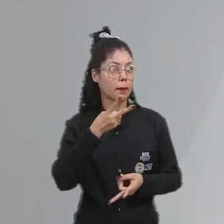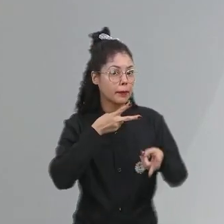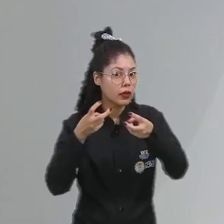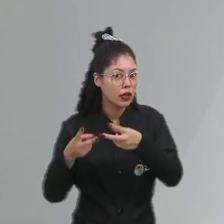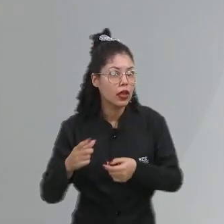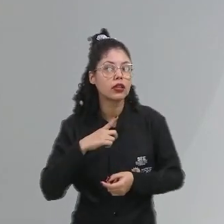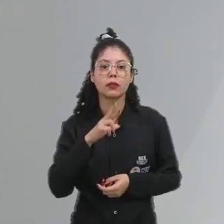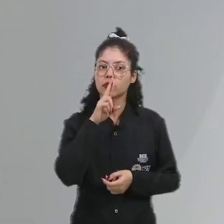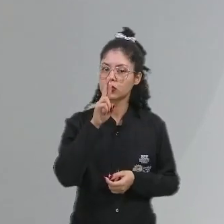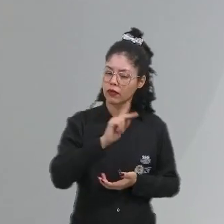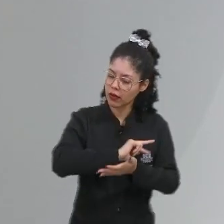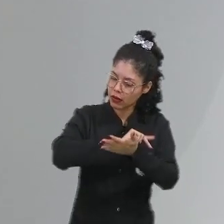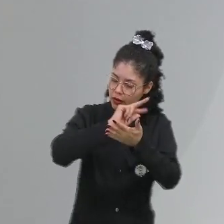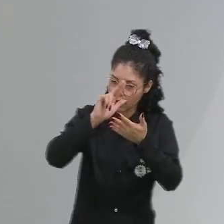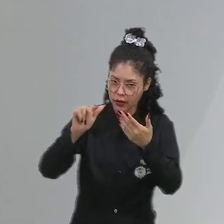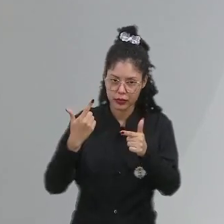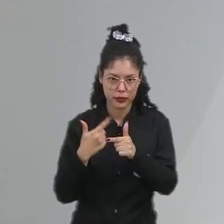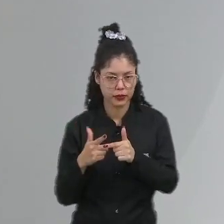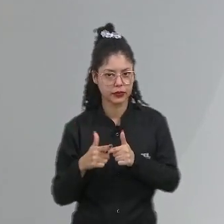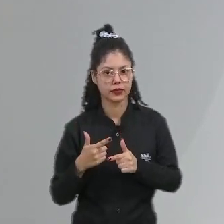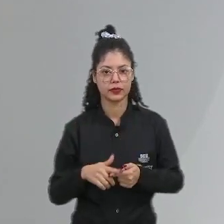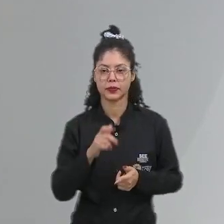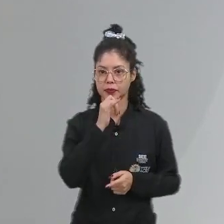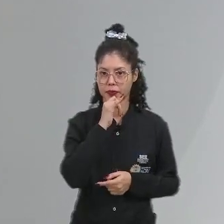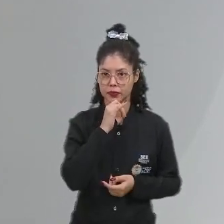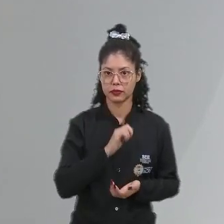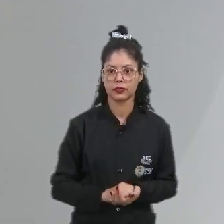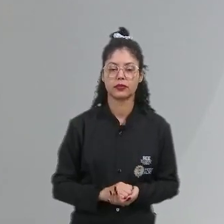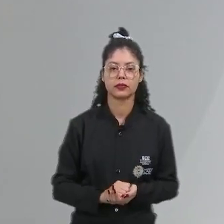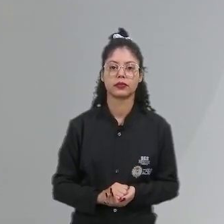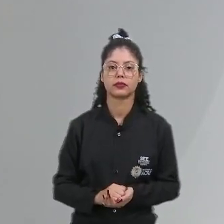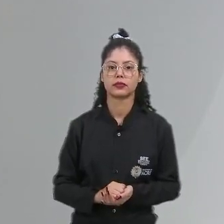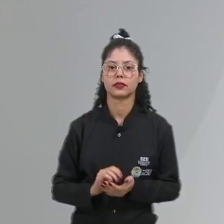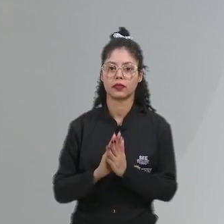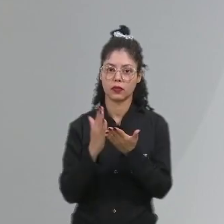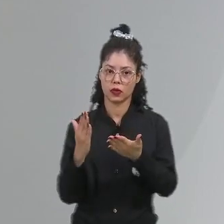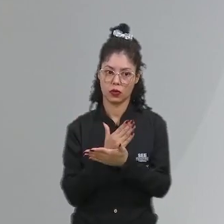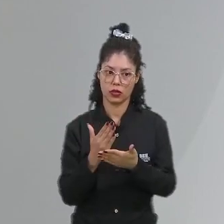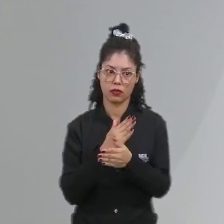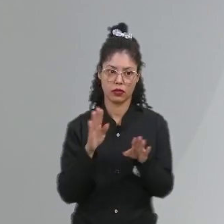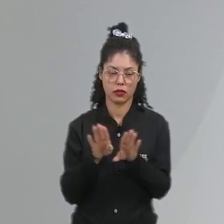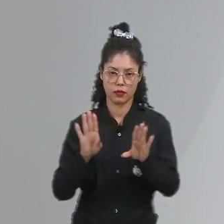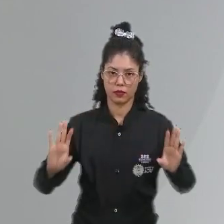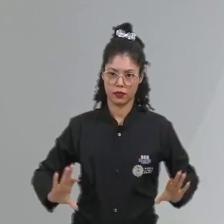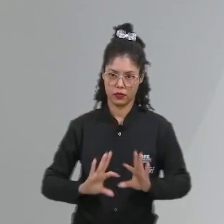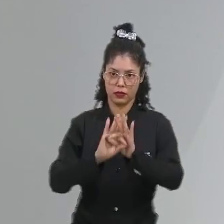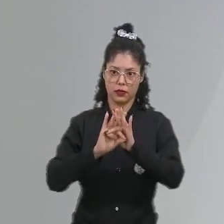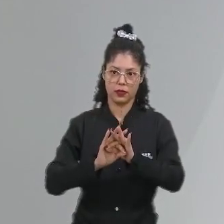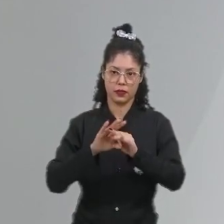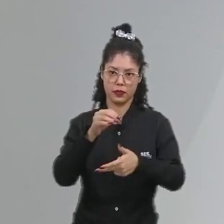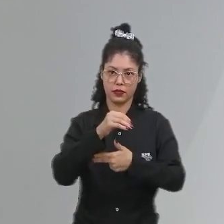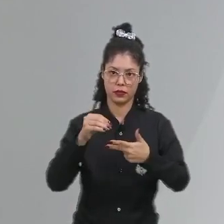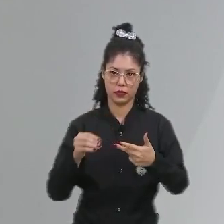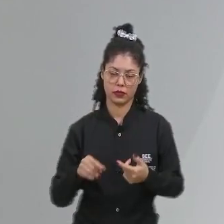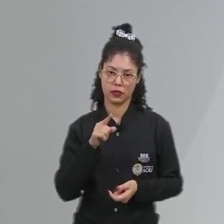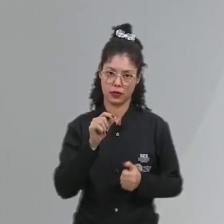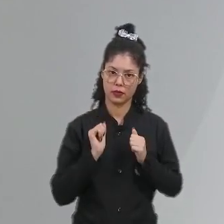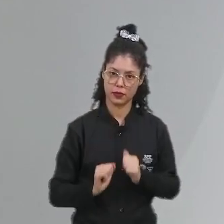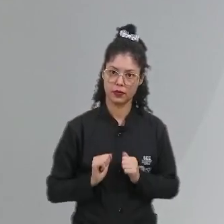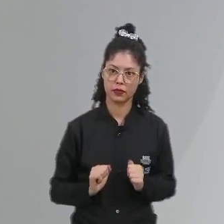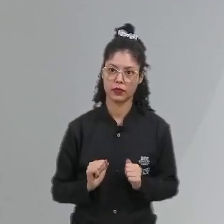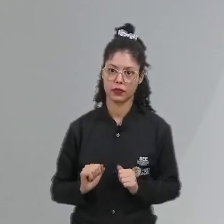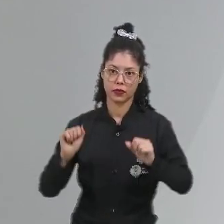perceber que dá para resolver vários probleminhas, né? A gente trouxe exemplo e também questões de Farias Brito, né? Que também está relacionada a questões do Enem, para que vocês possam